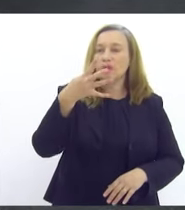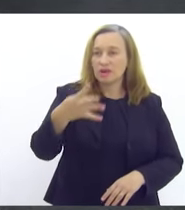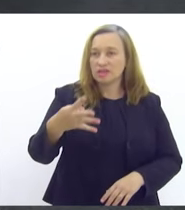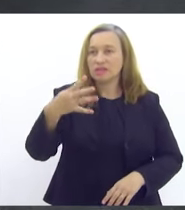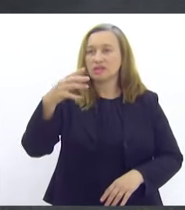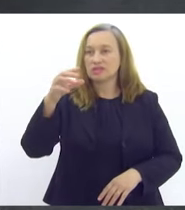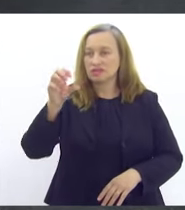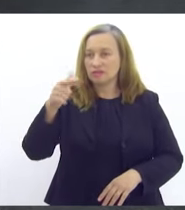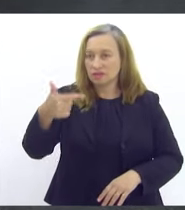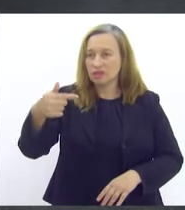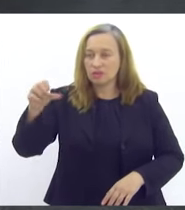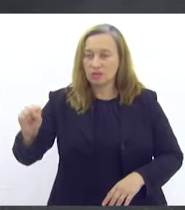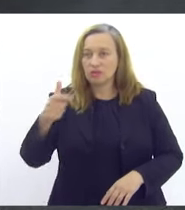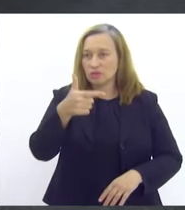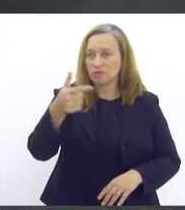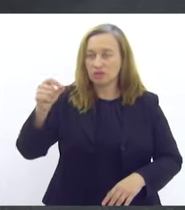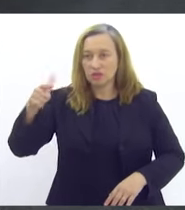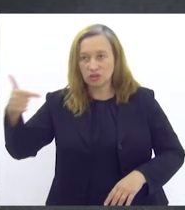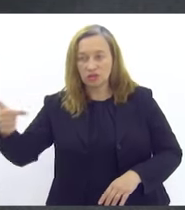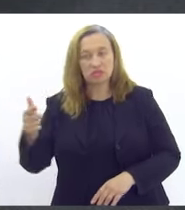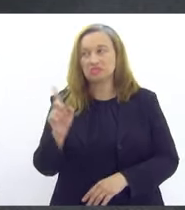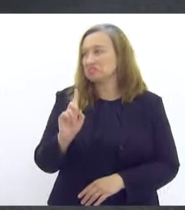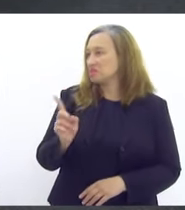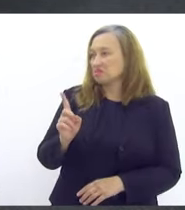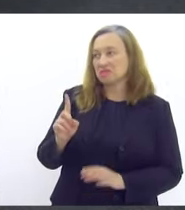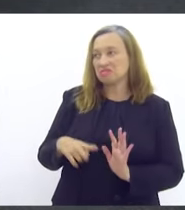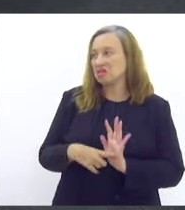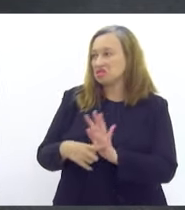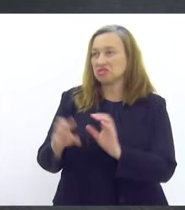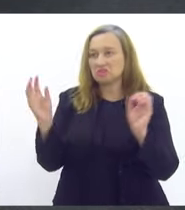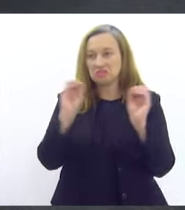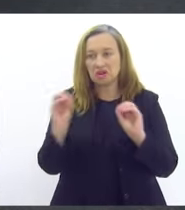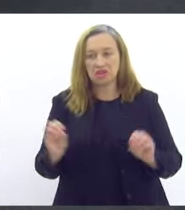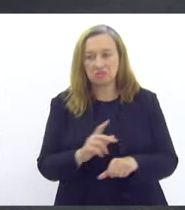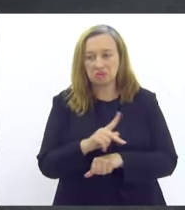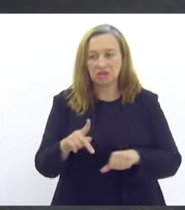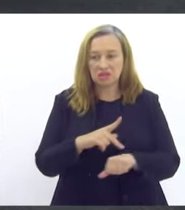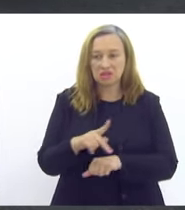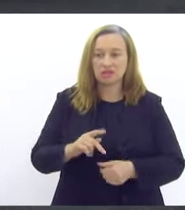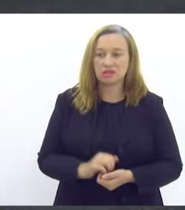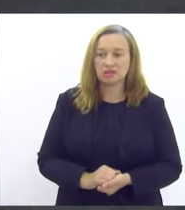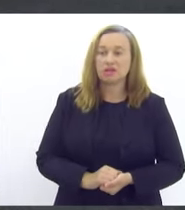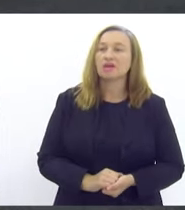1422-2022. Esse também é outra figura que não dá nenhuma contribuição positiva para o nosso país.